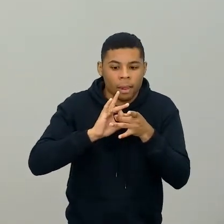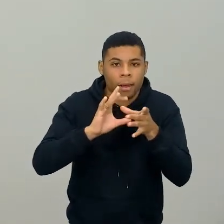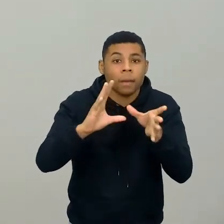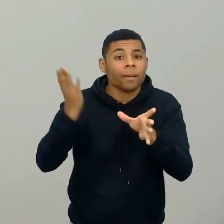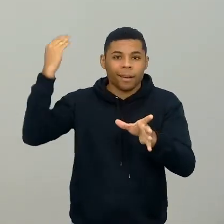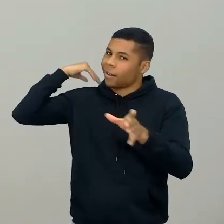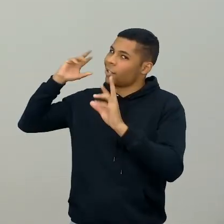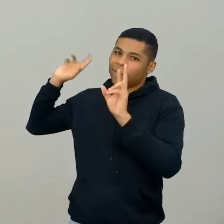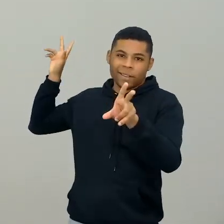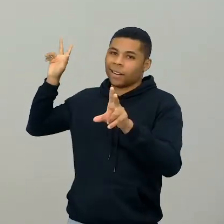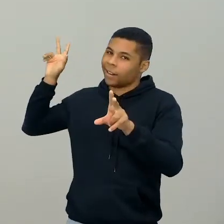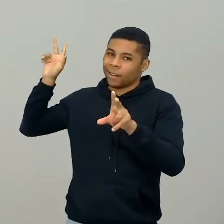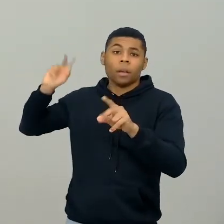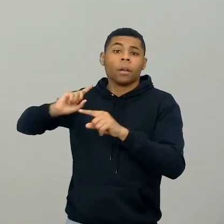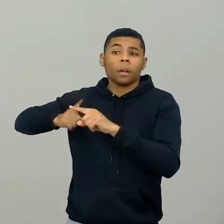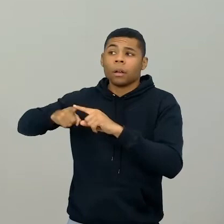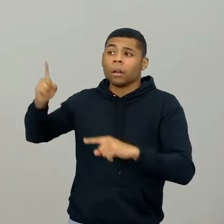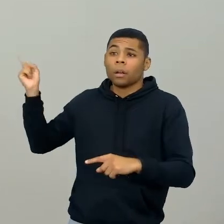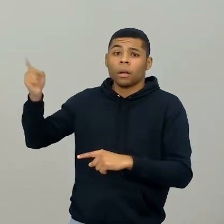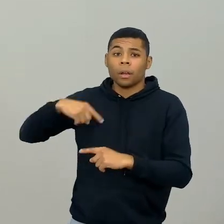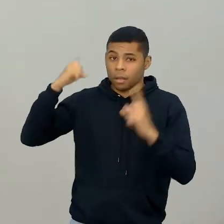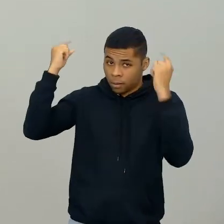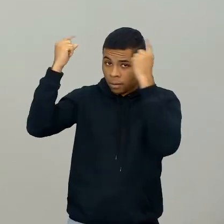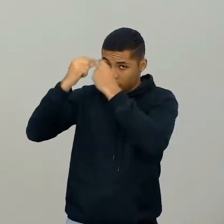significa povo livre, o cidadão.